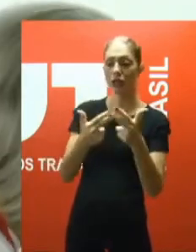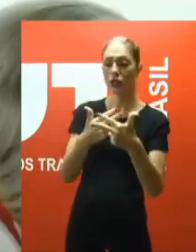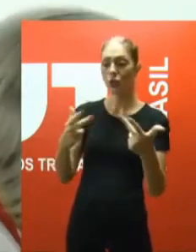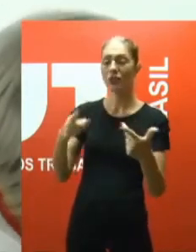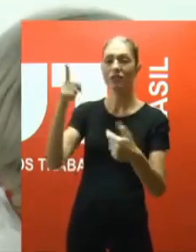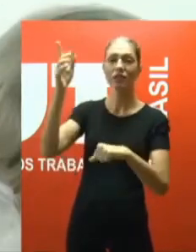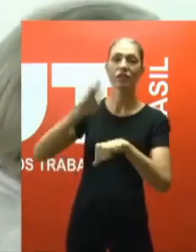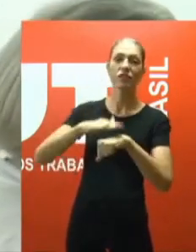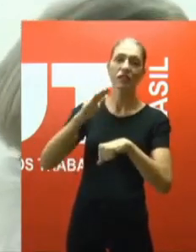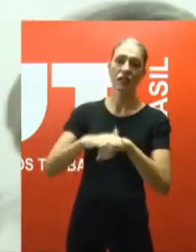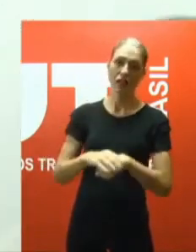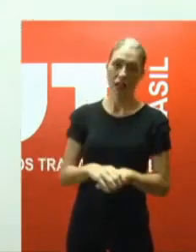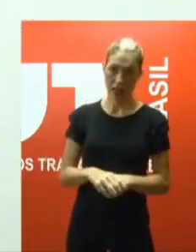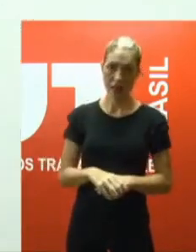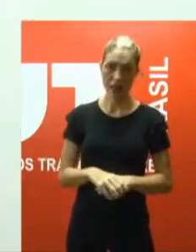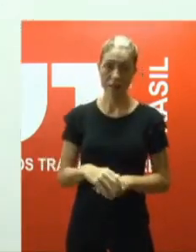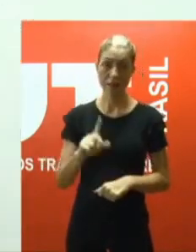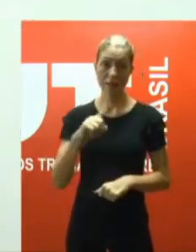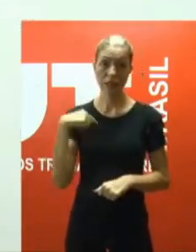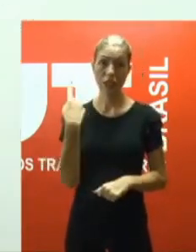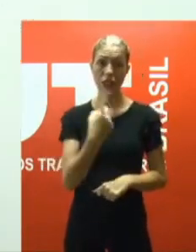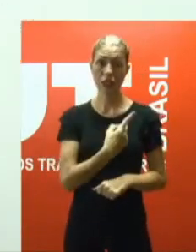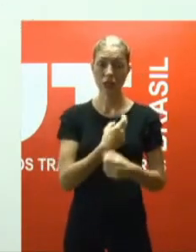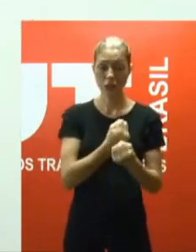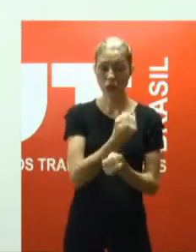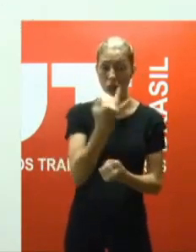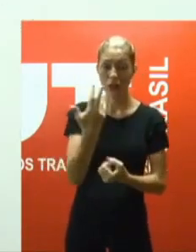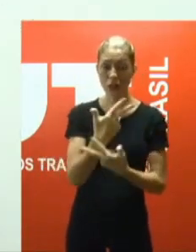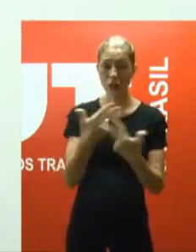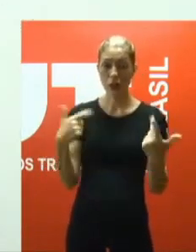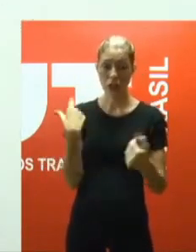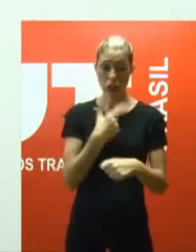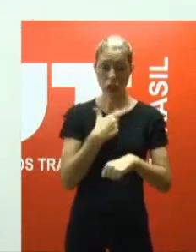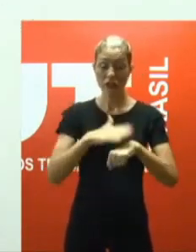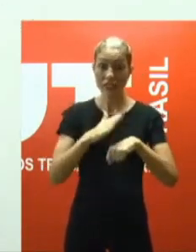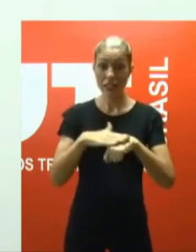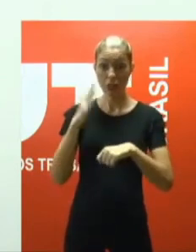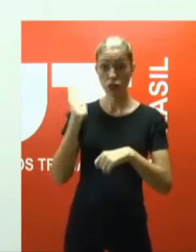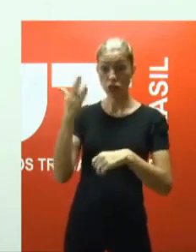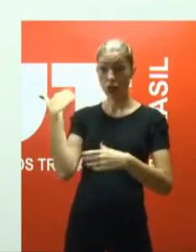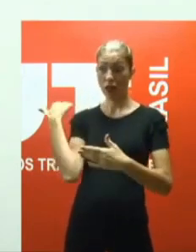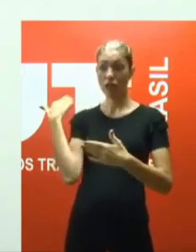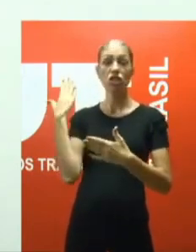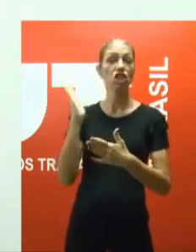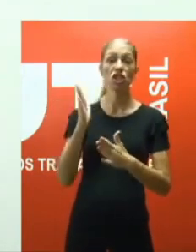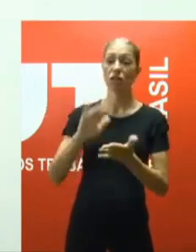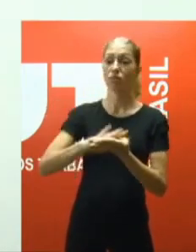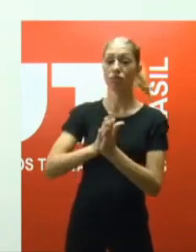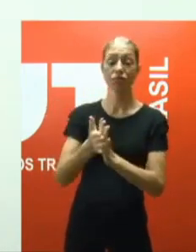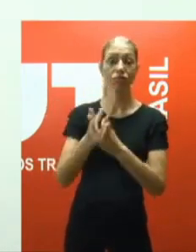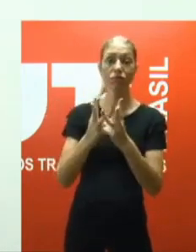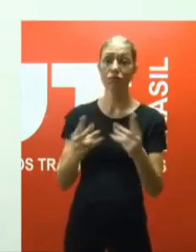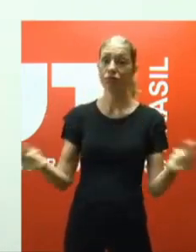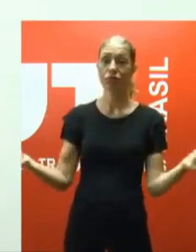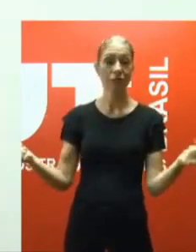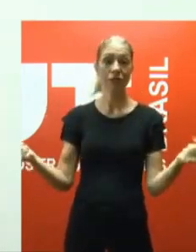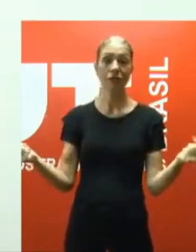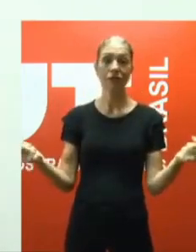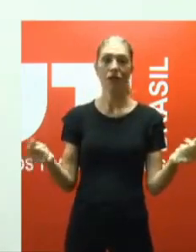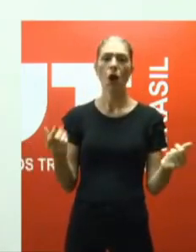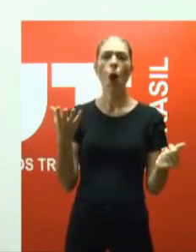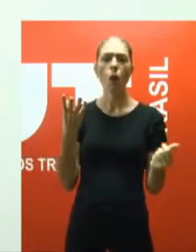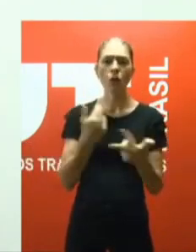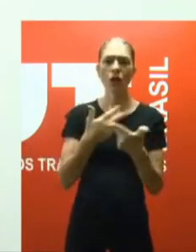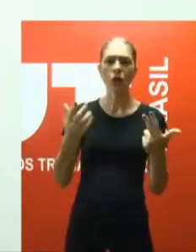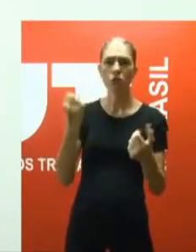fizeram. Muita coisa que vocês sabem que nós fizemos que não existe mais. Muita coisa que estava funcionando que já não